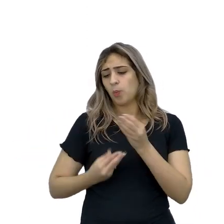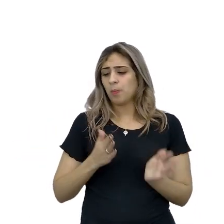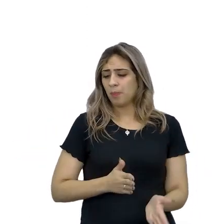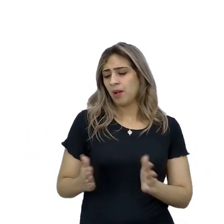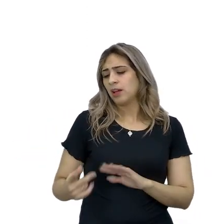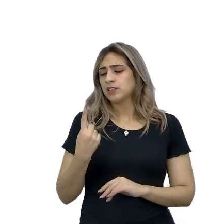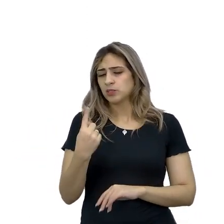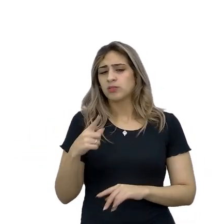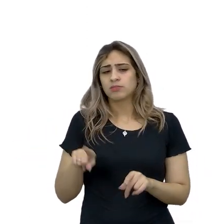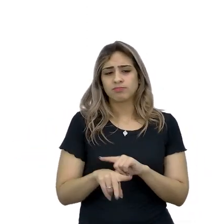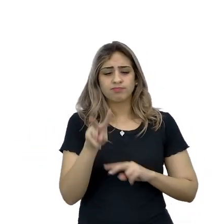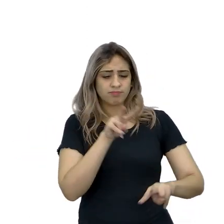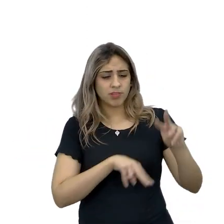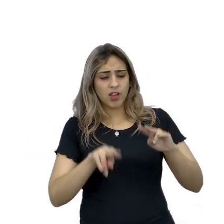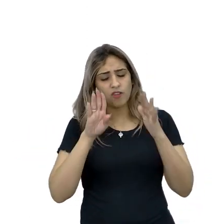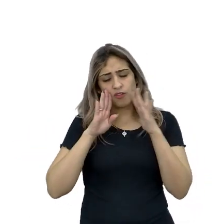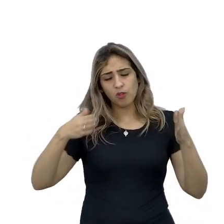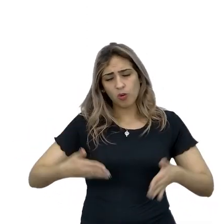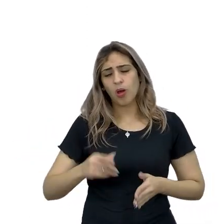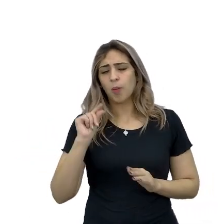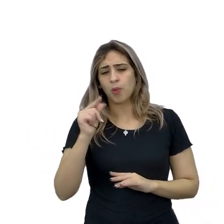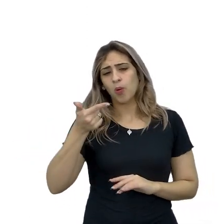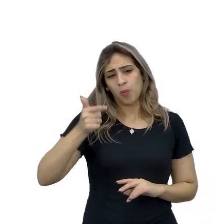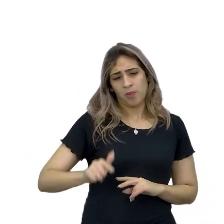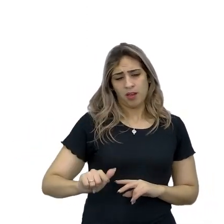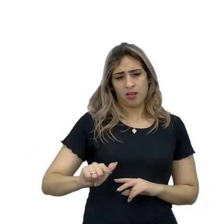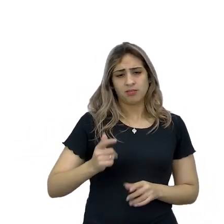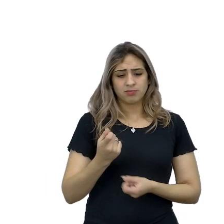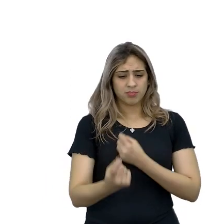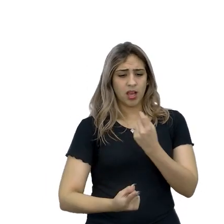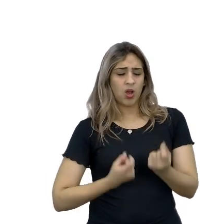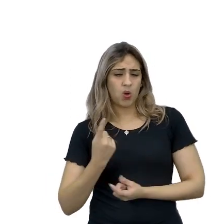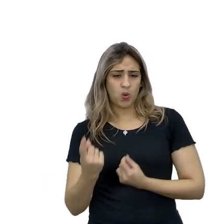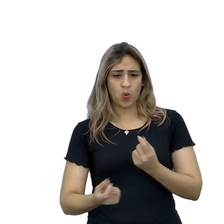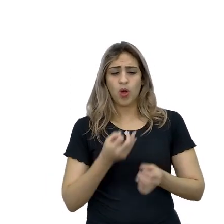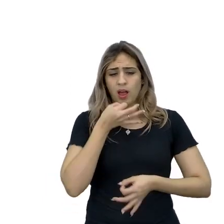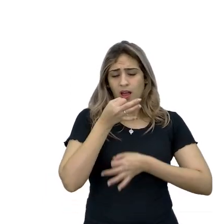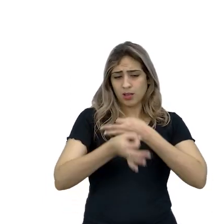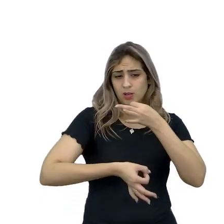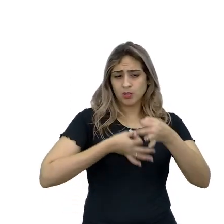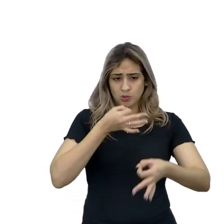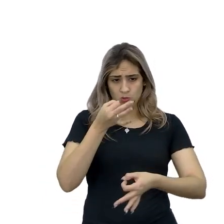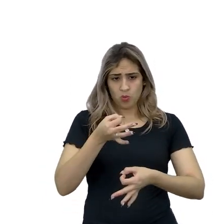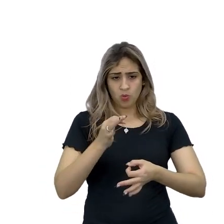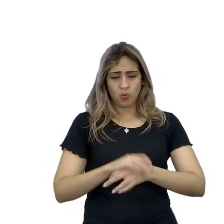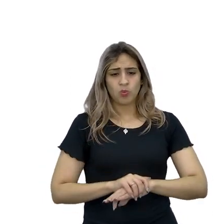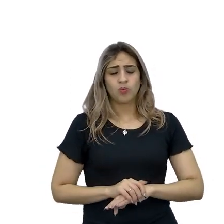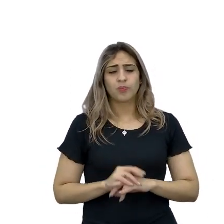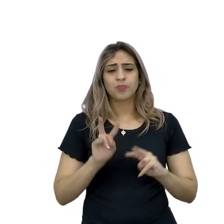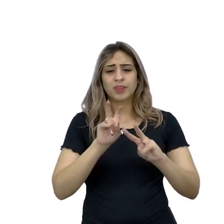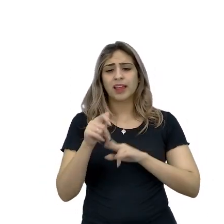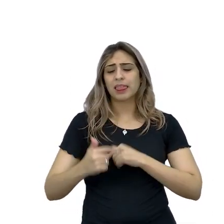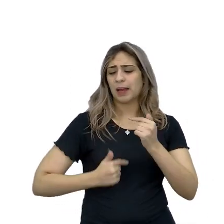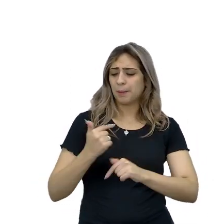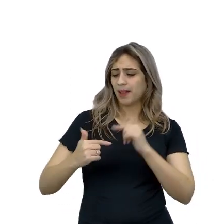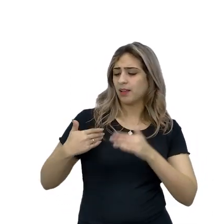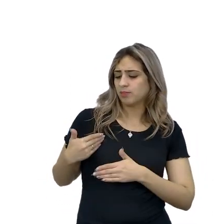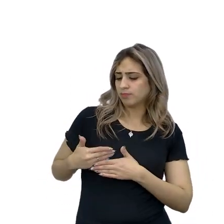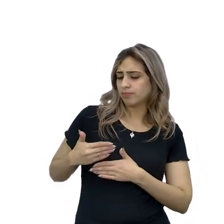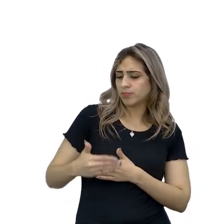1, que visa focar um pouquinho mais algum assunto que foi trabalhado